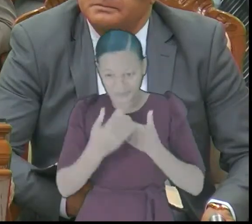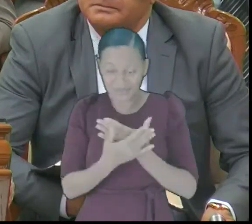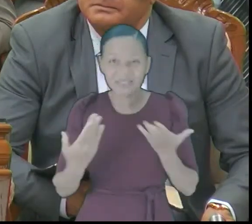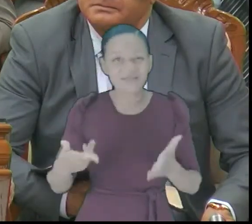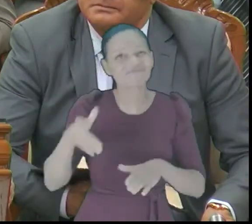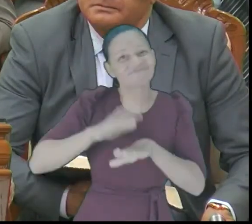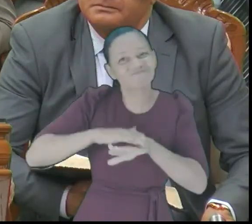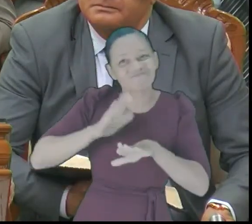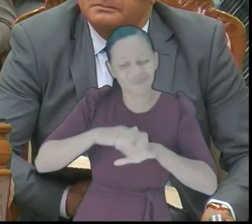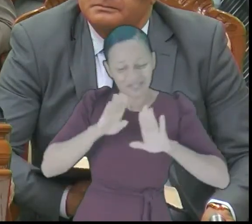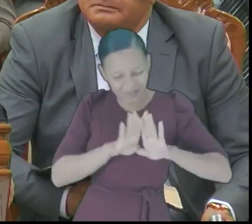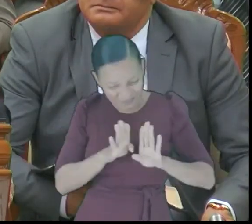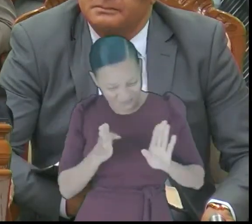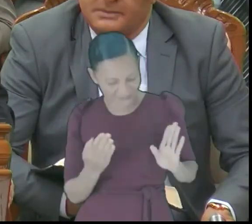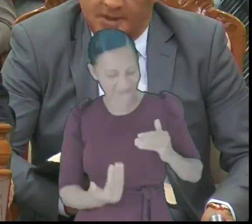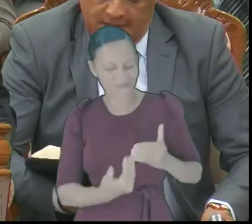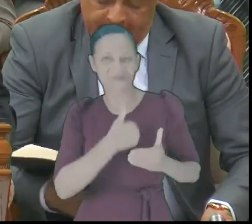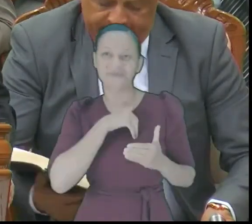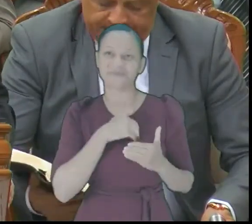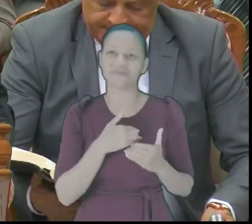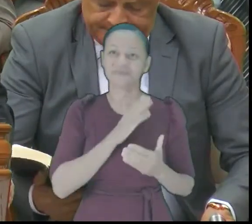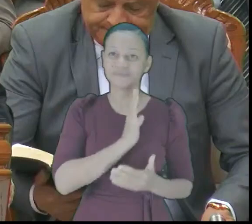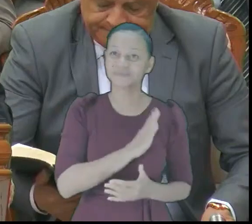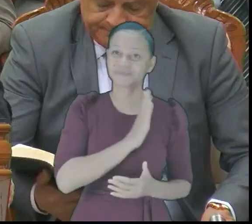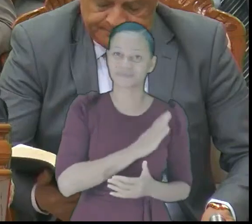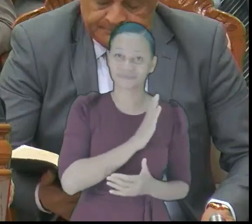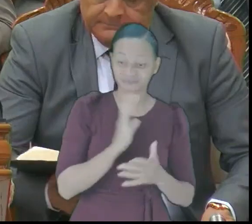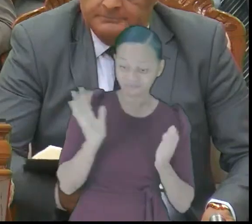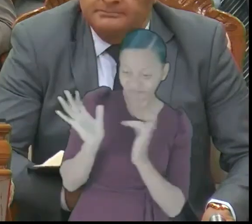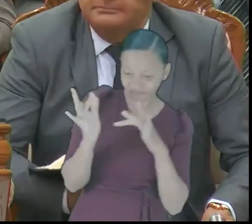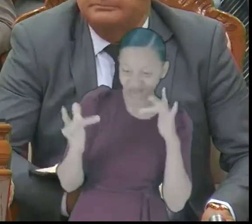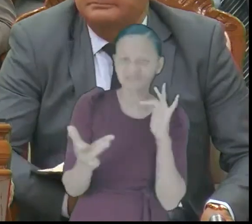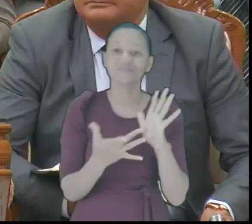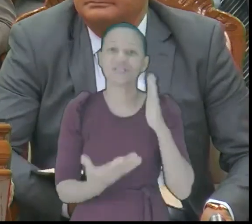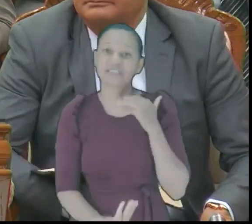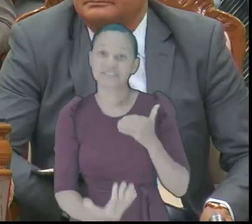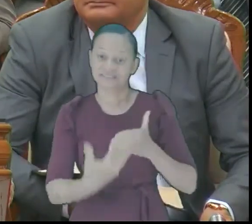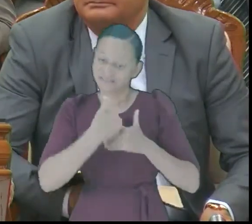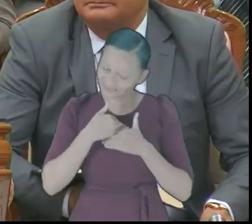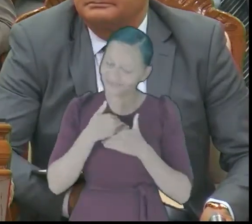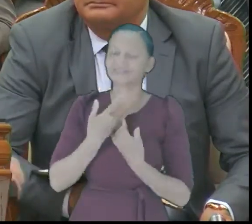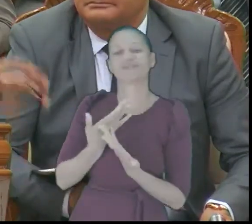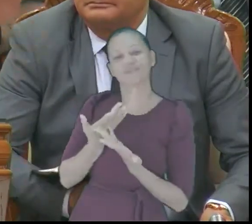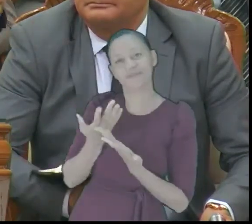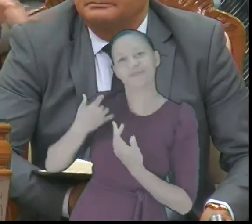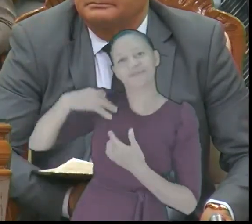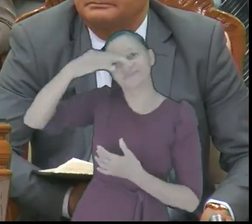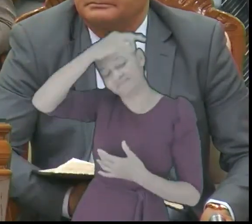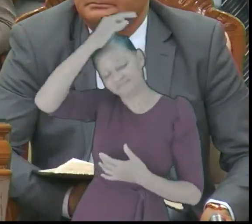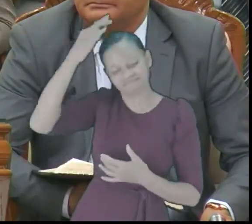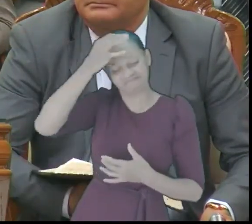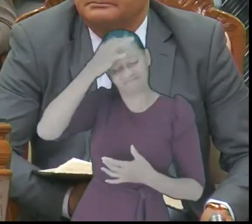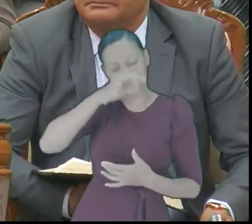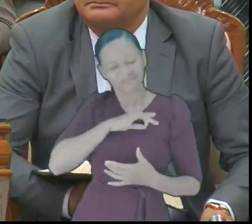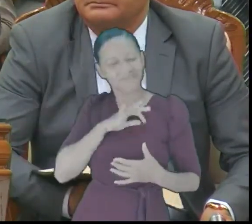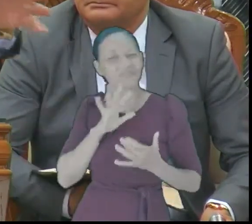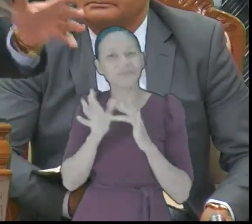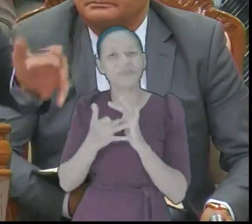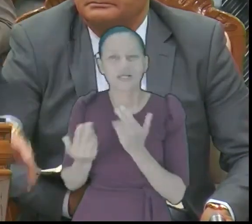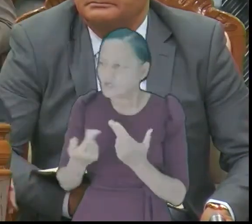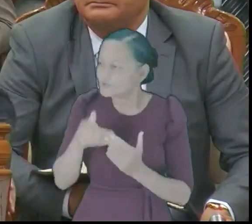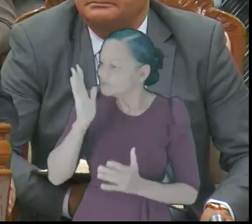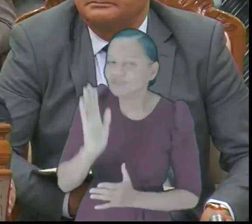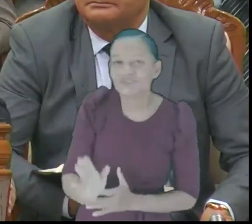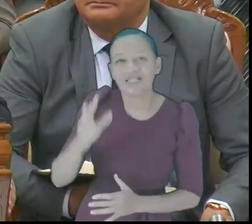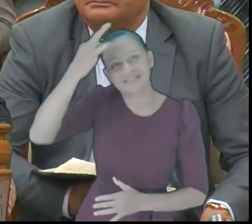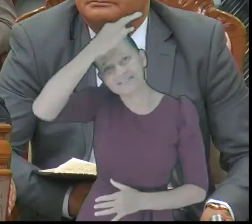você abriu a porta do seu coração. Jesus entrou através do Espírito Santo. O Espírito Santo já entrou, já está aí. Você já tem o Espírito